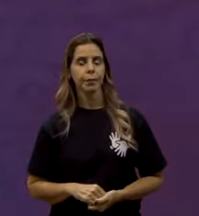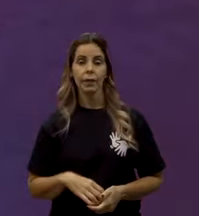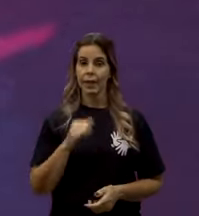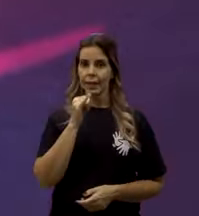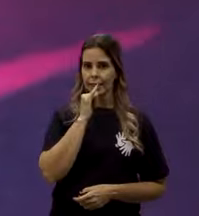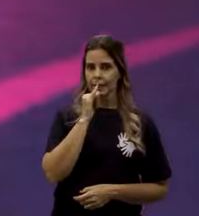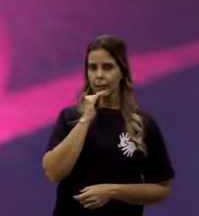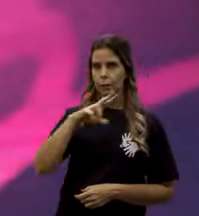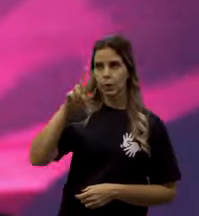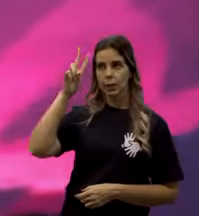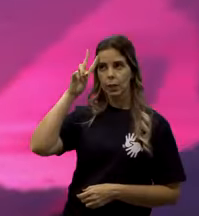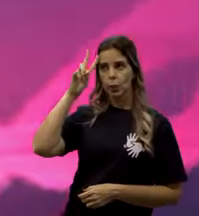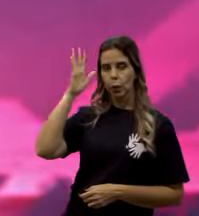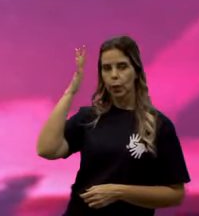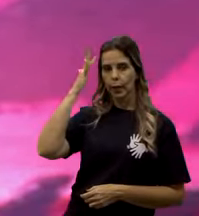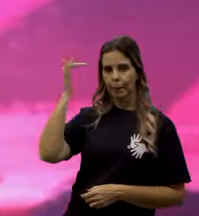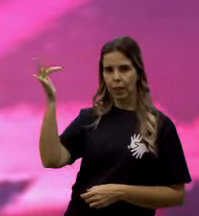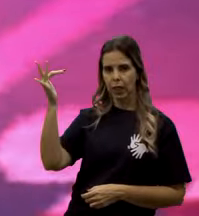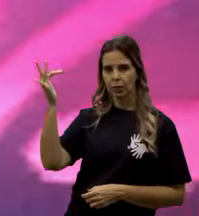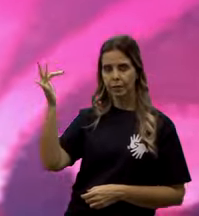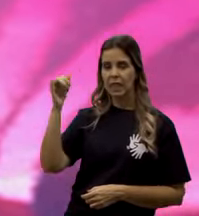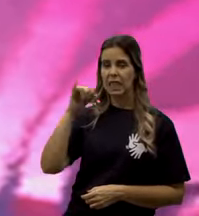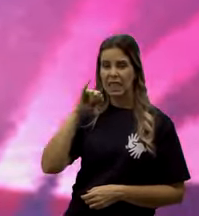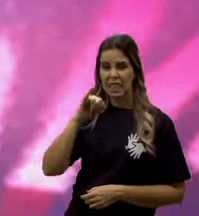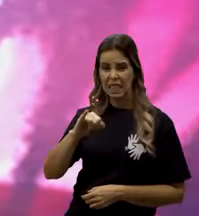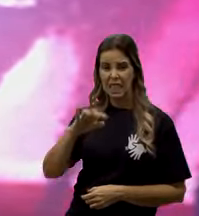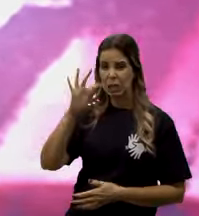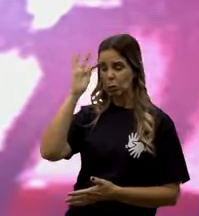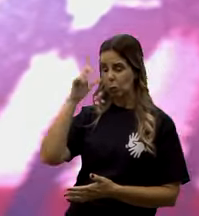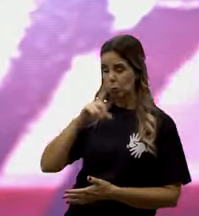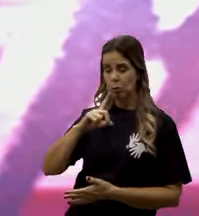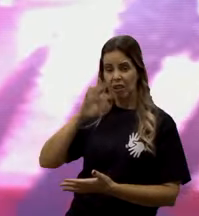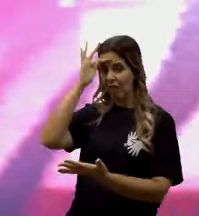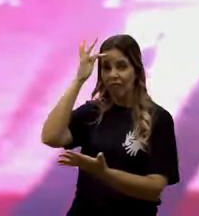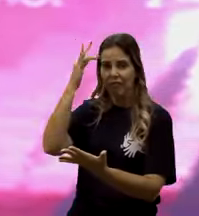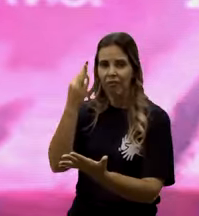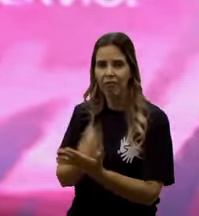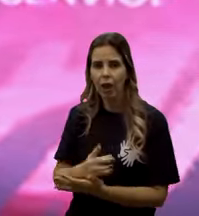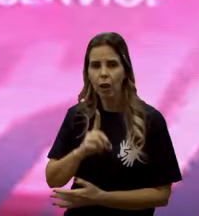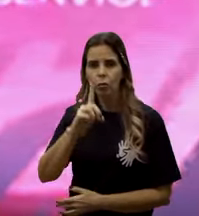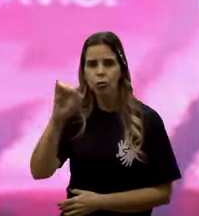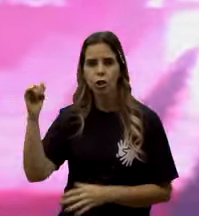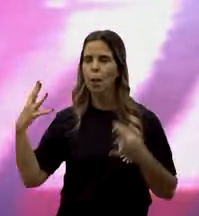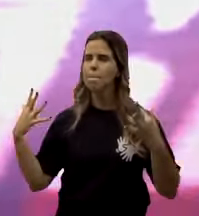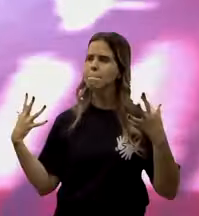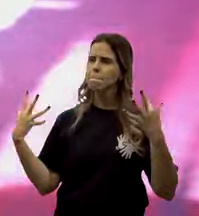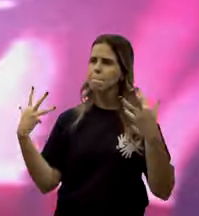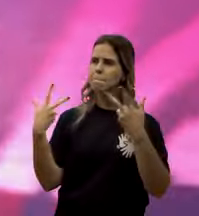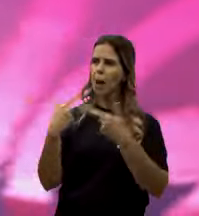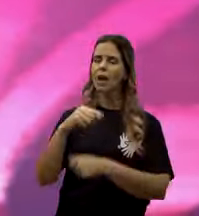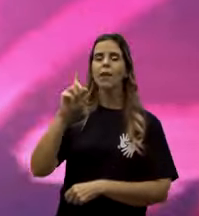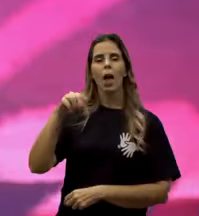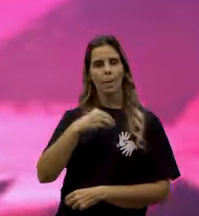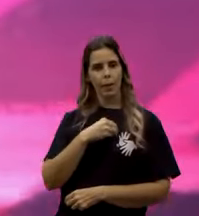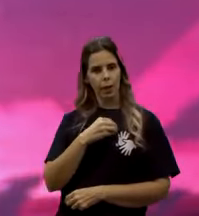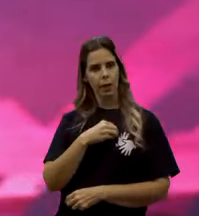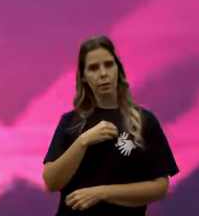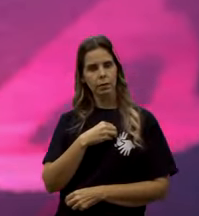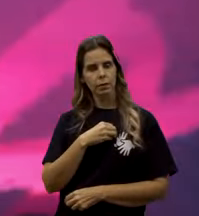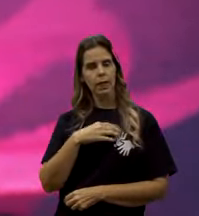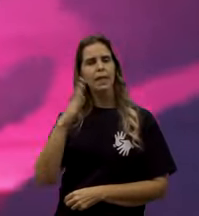segunda-feira sem a menor Fé ou expectativa de que vai ser um dia maravilhoso é pecado você sabia que trabalhar sem fé é